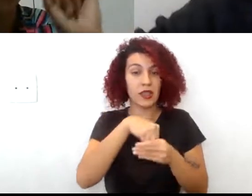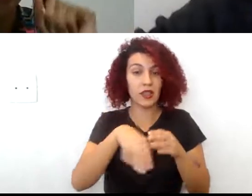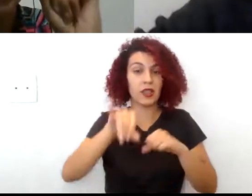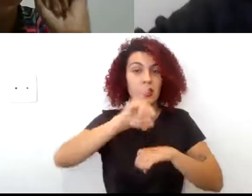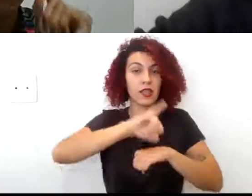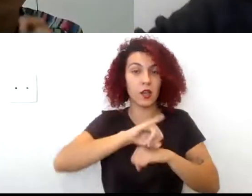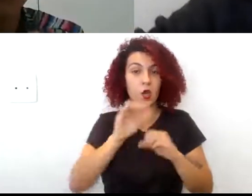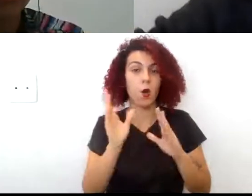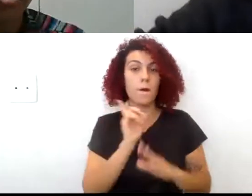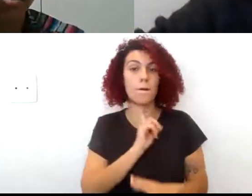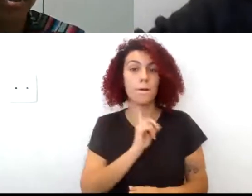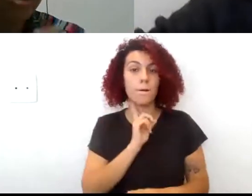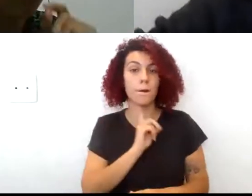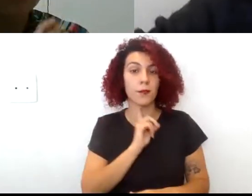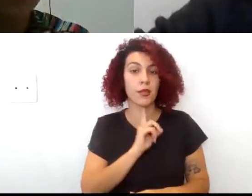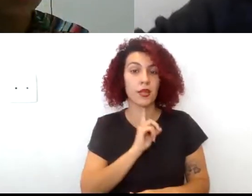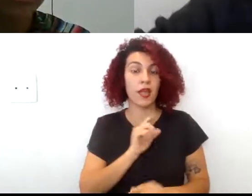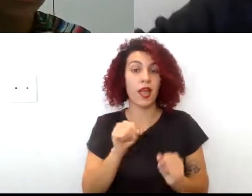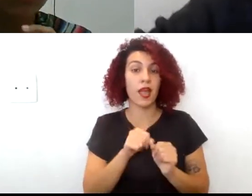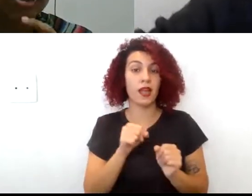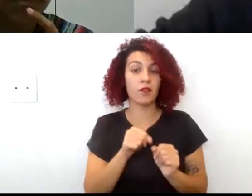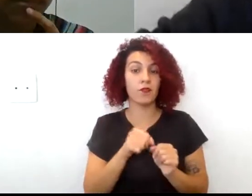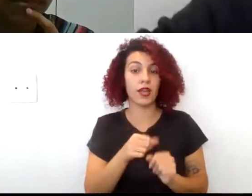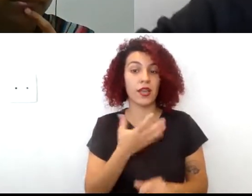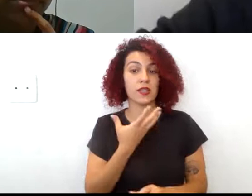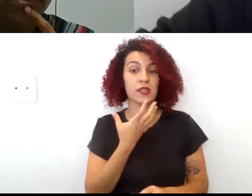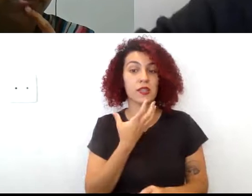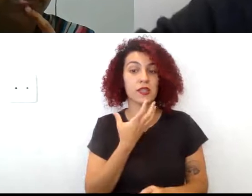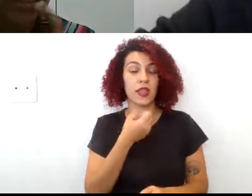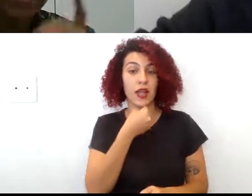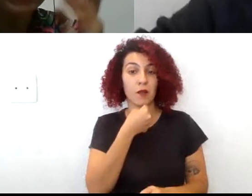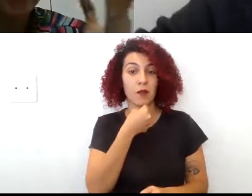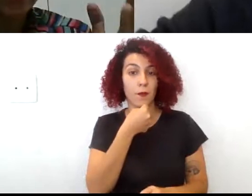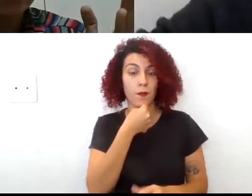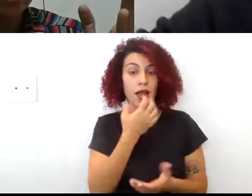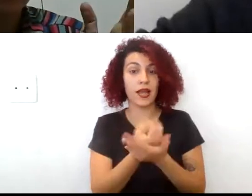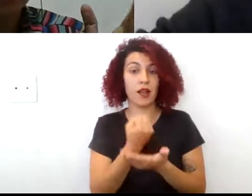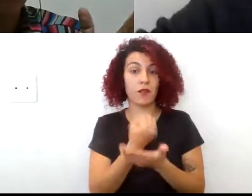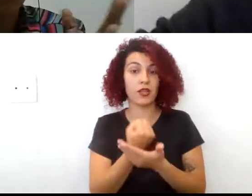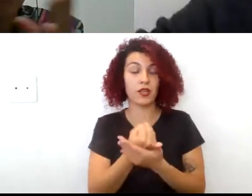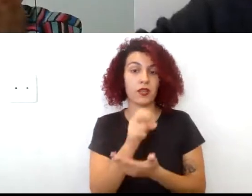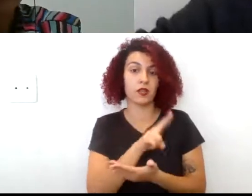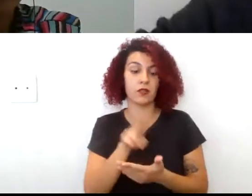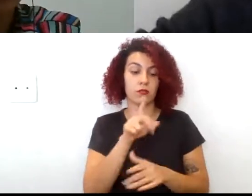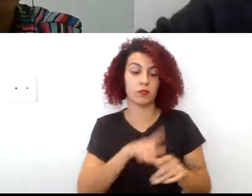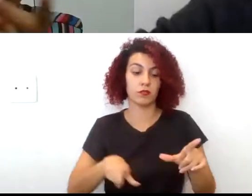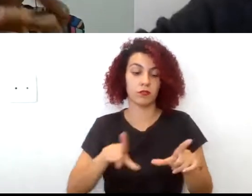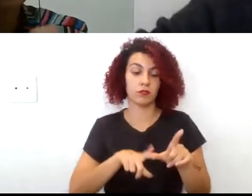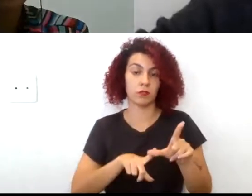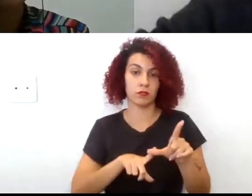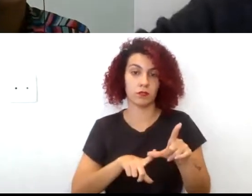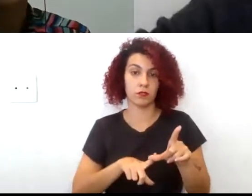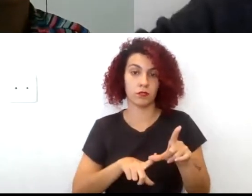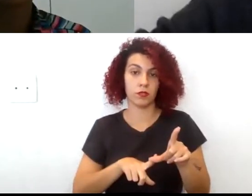minas que ele fez gravações e utilizando a sua literatura e ele é considerado o pai do neologismo